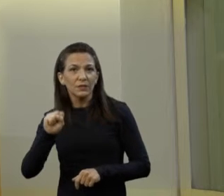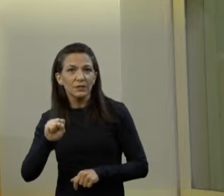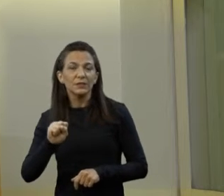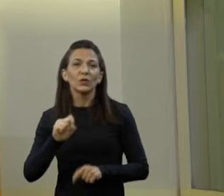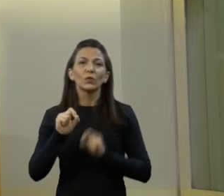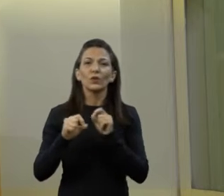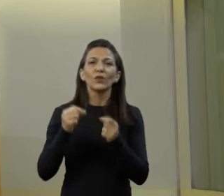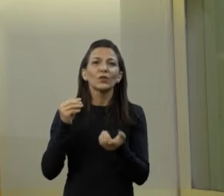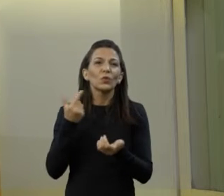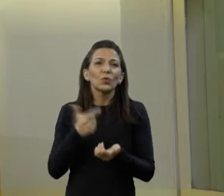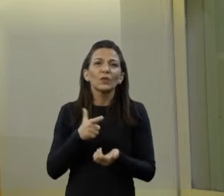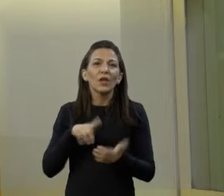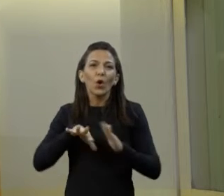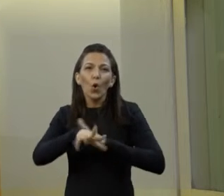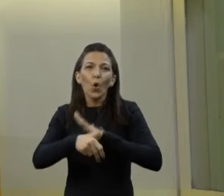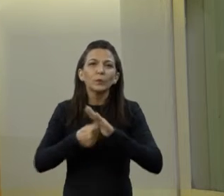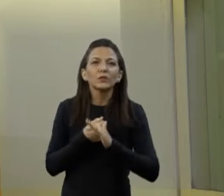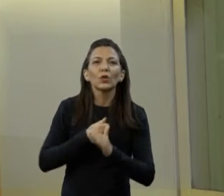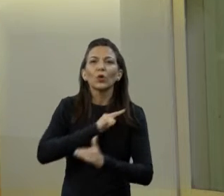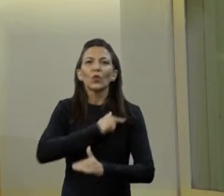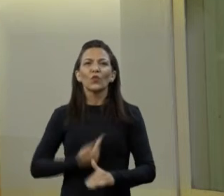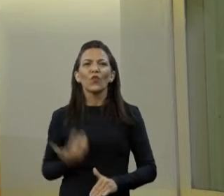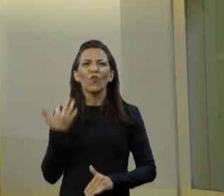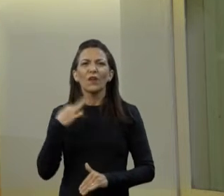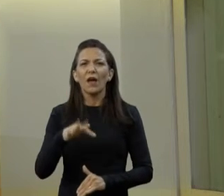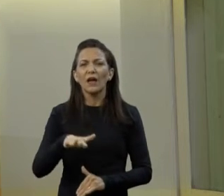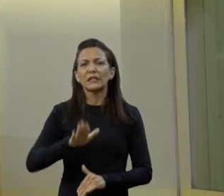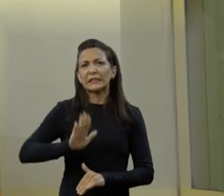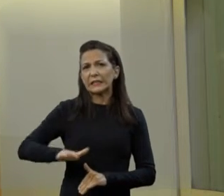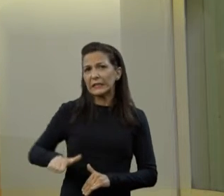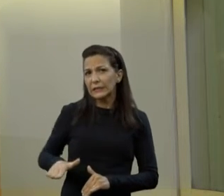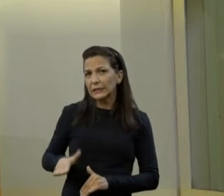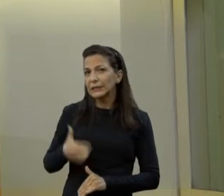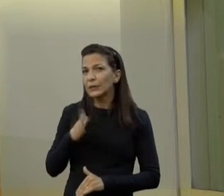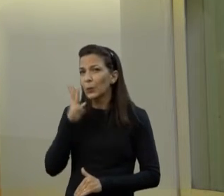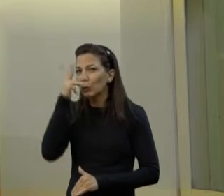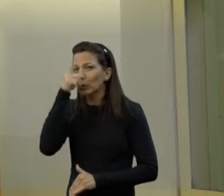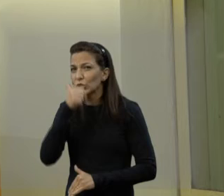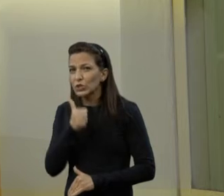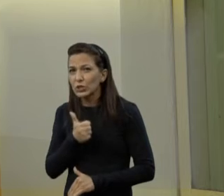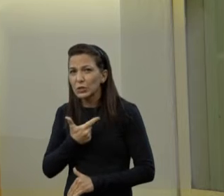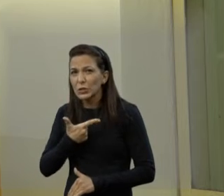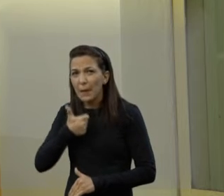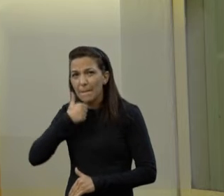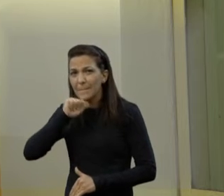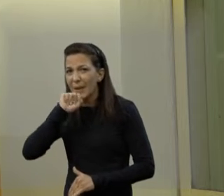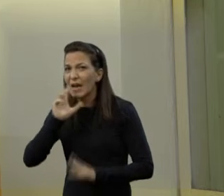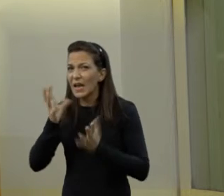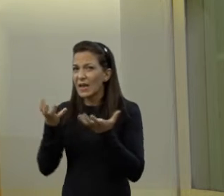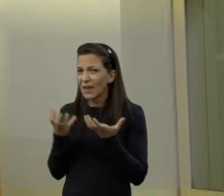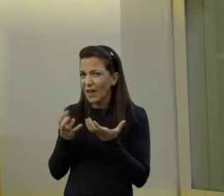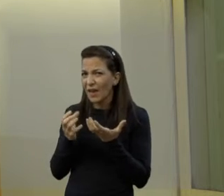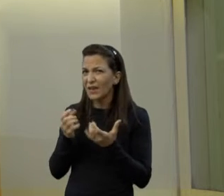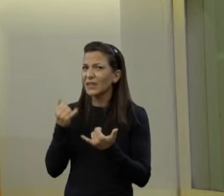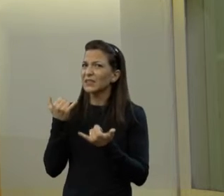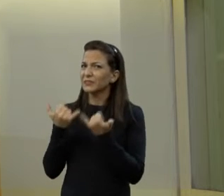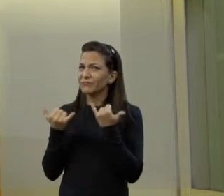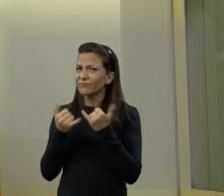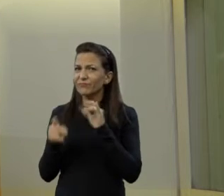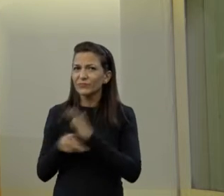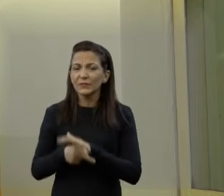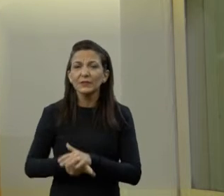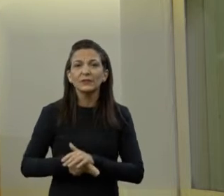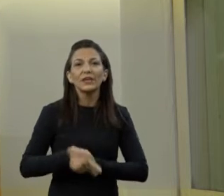federal e sabe aquela história da criança bonitinha que todo mundo que é seu pai aí dizem que foi Fulano que fez ciclano que